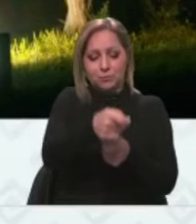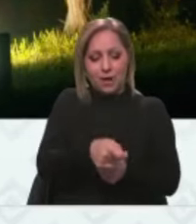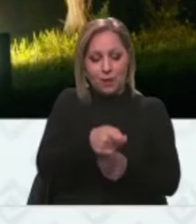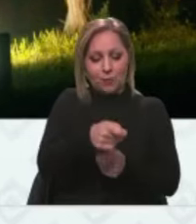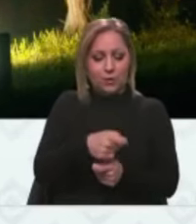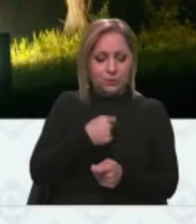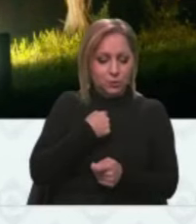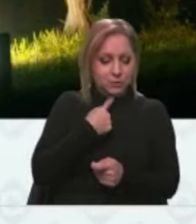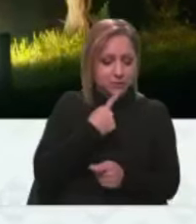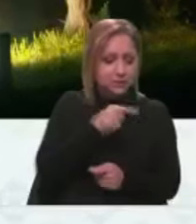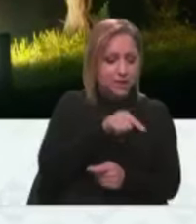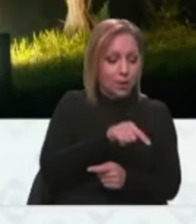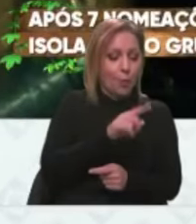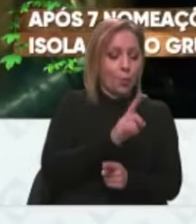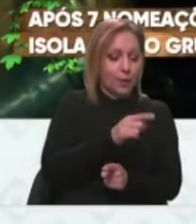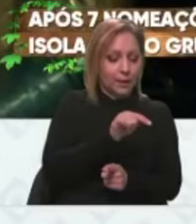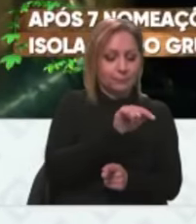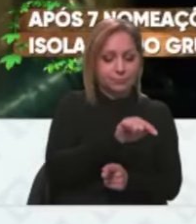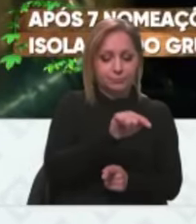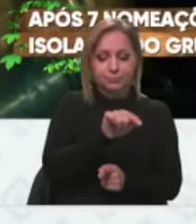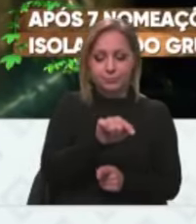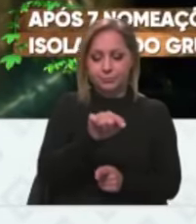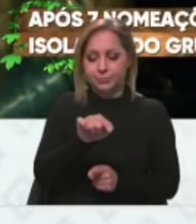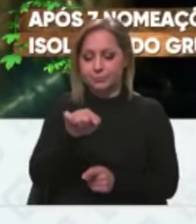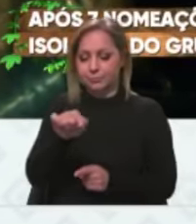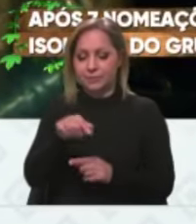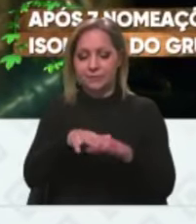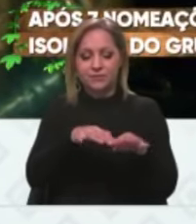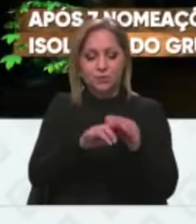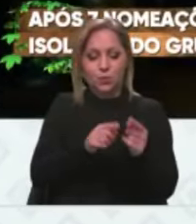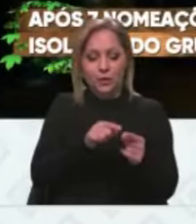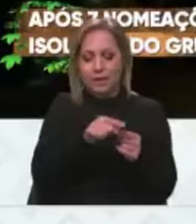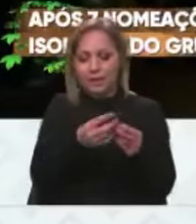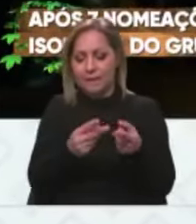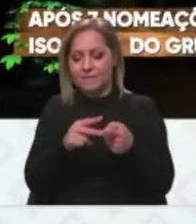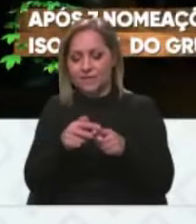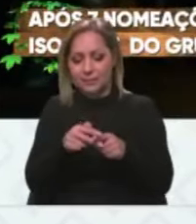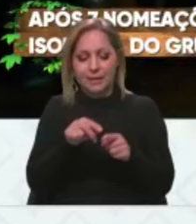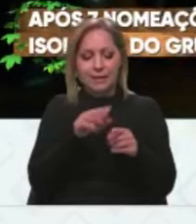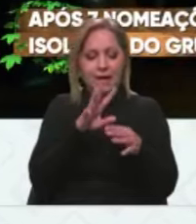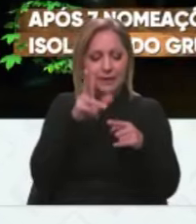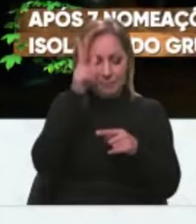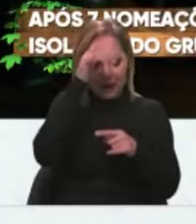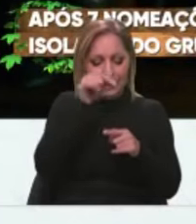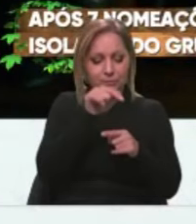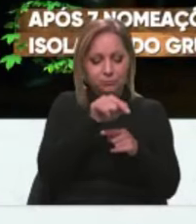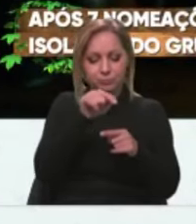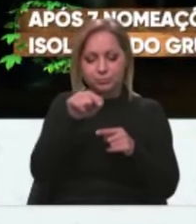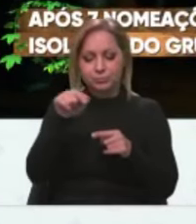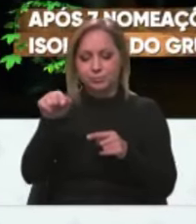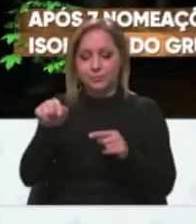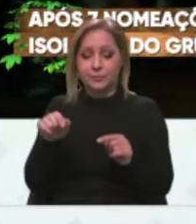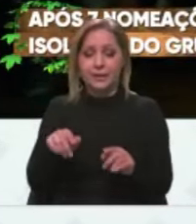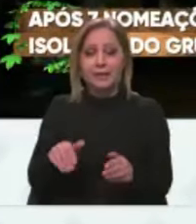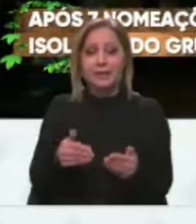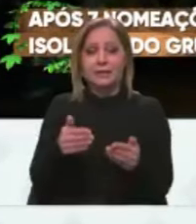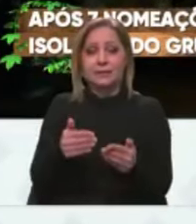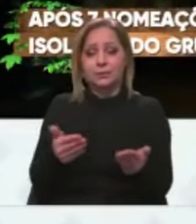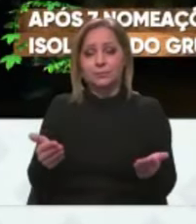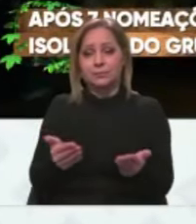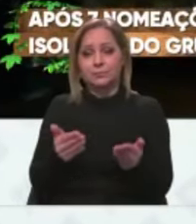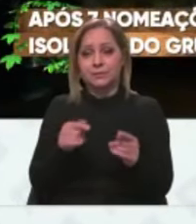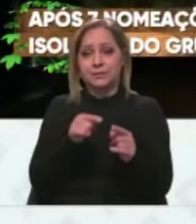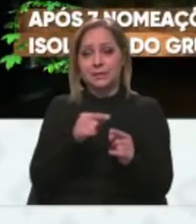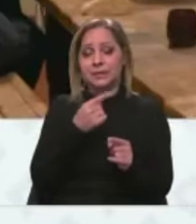é que lá estava tudo, como é que se faziam algumas coisas, as ferramentas para os animais, etc. E isso criou logo aquela imagem de que, olha,